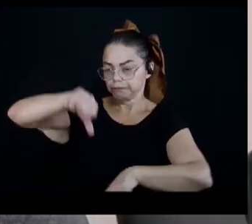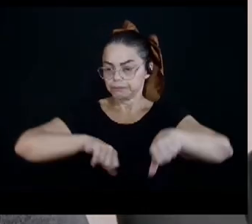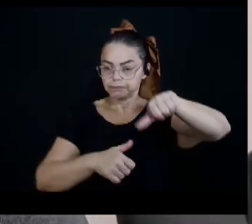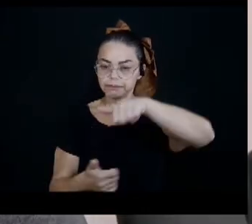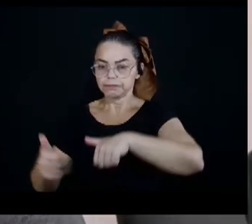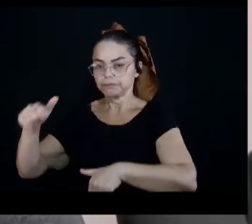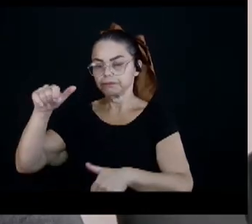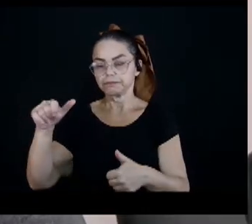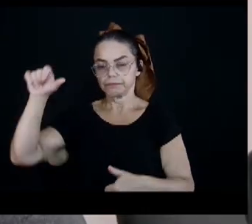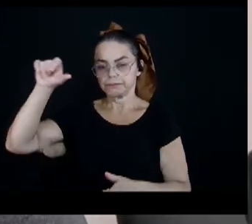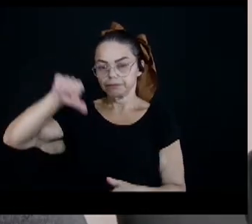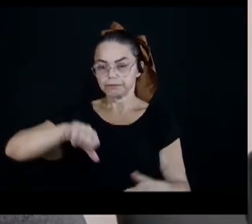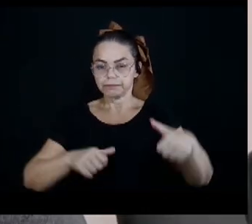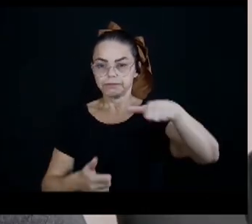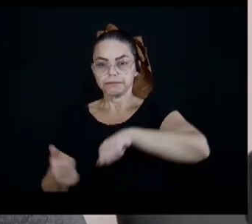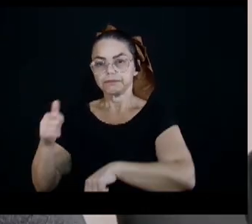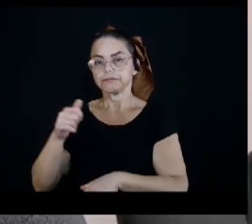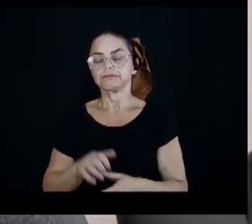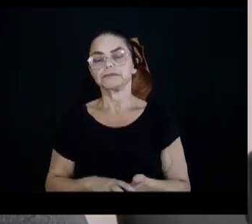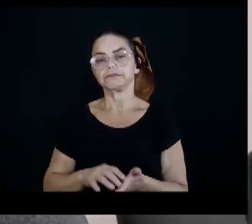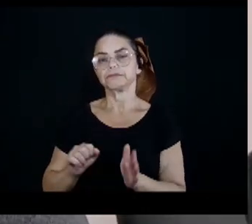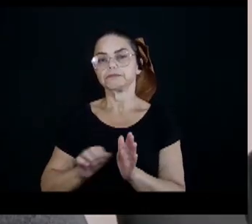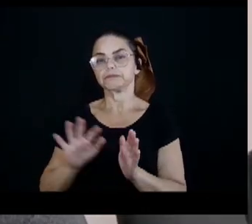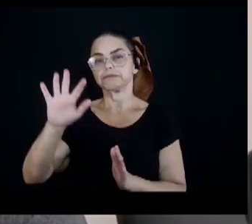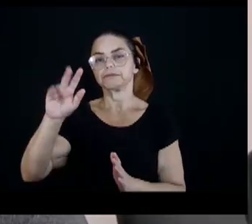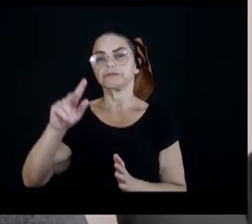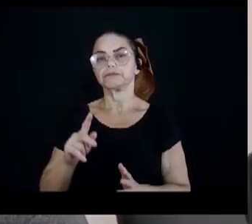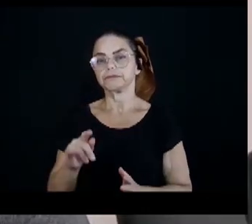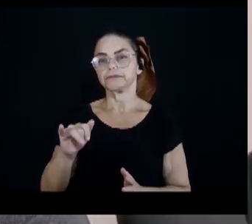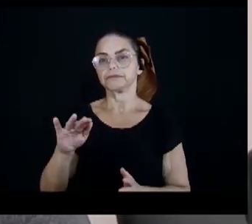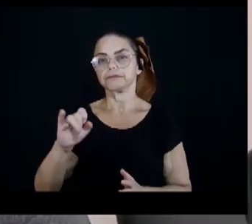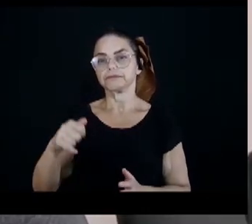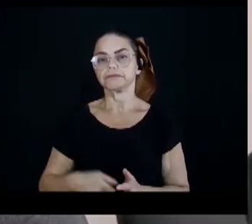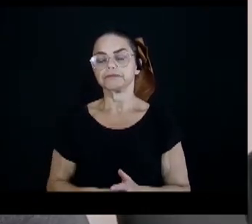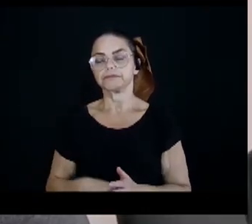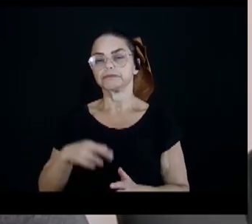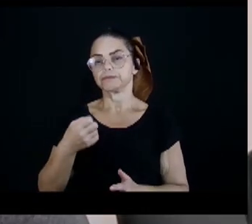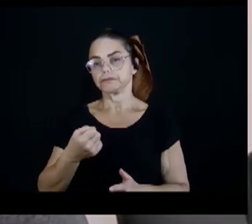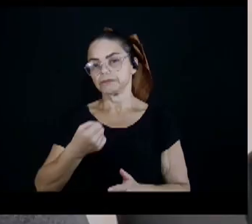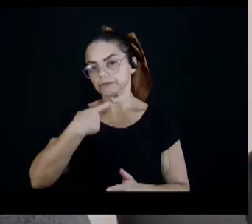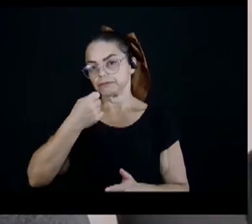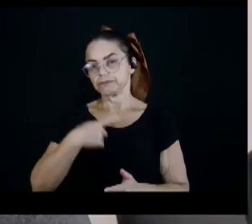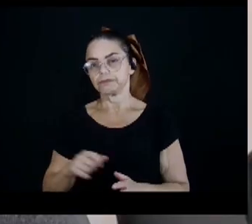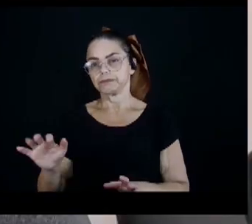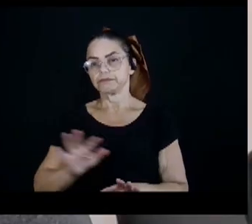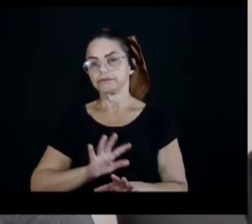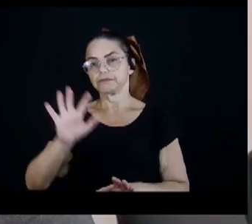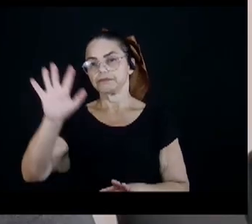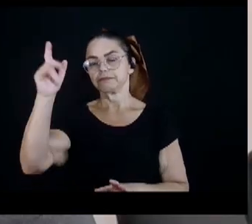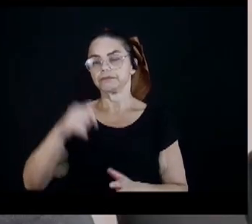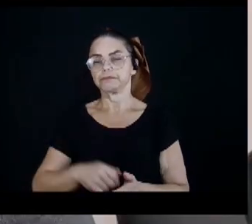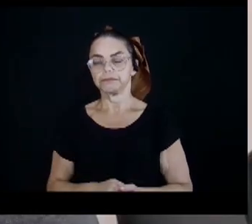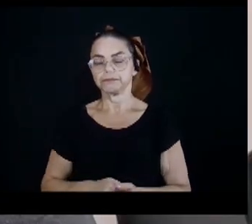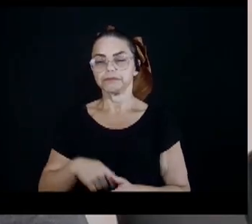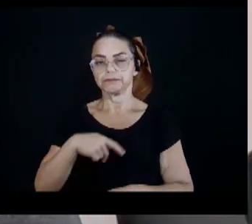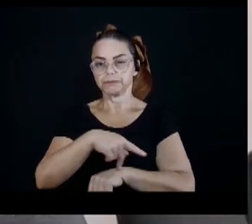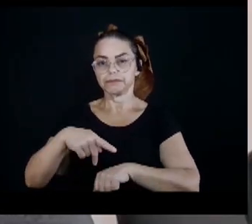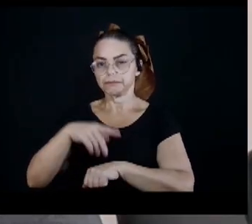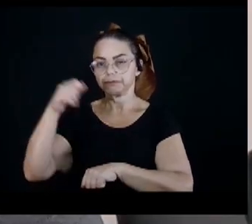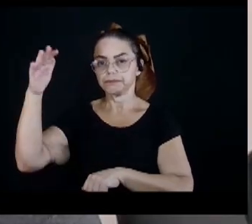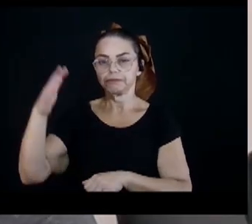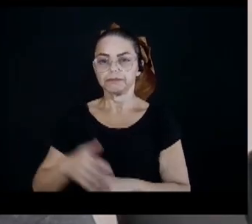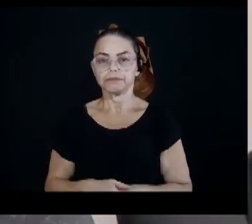2023 e esses dois medicamentos foram responsáveis por todo o crescimento do PIB da Dinamarca no ano de 2023. Quando a gente fala